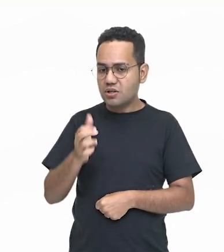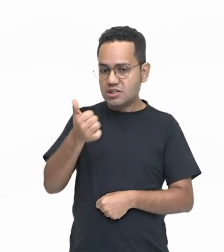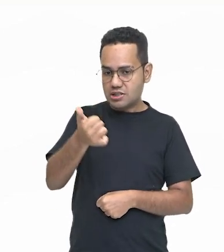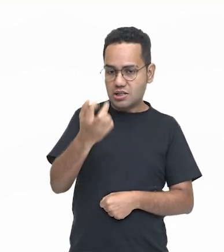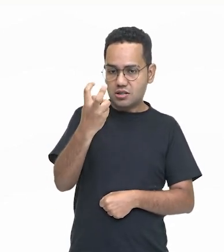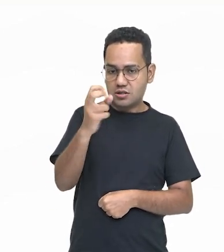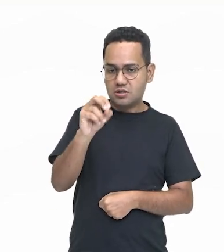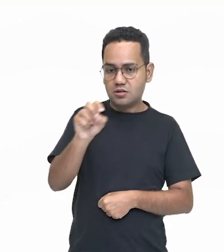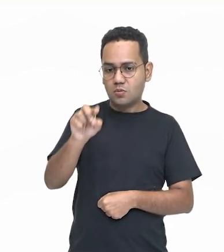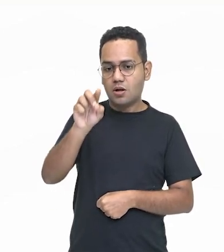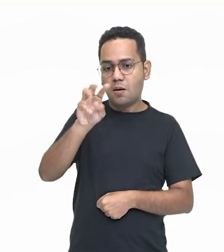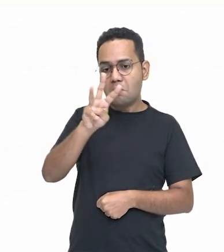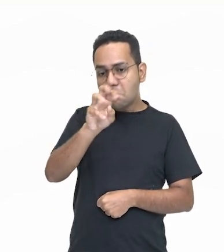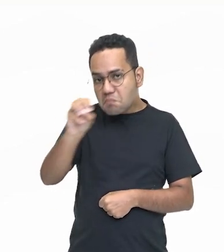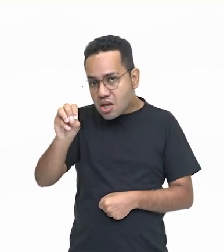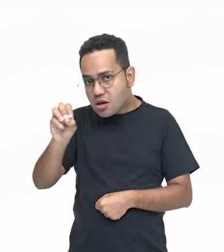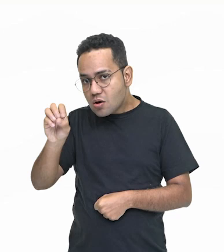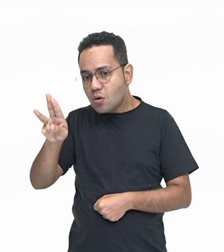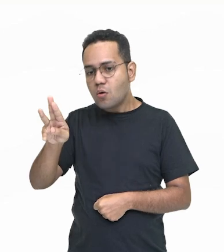de 150.000